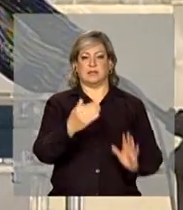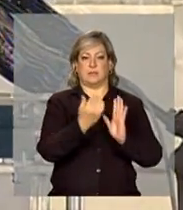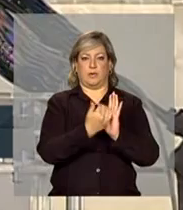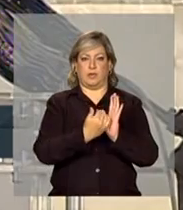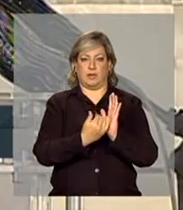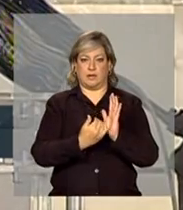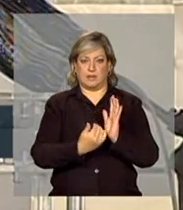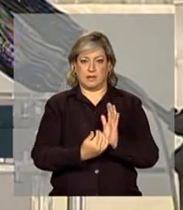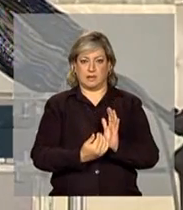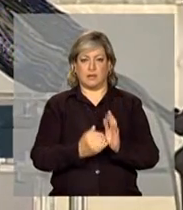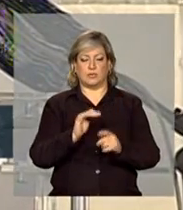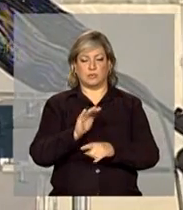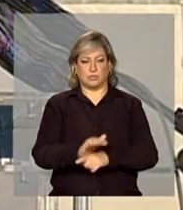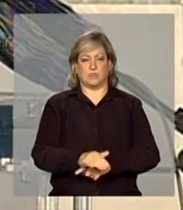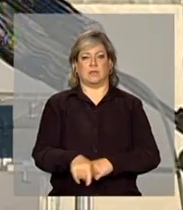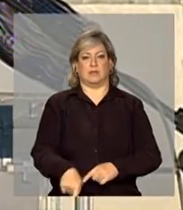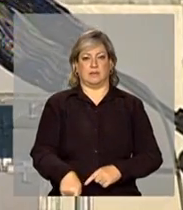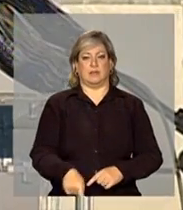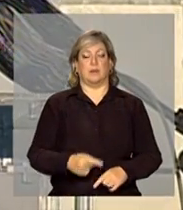porque,